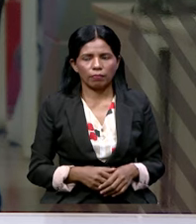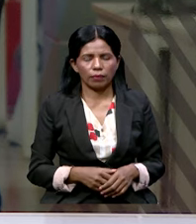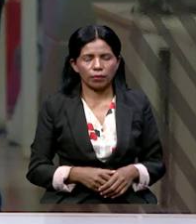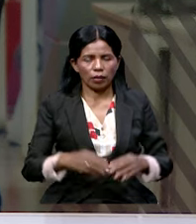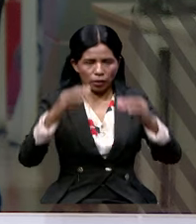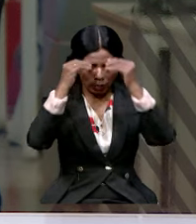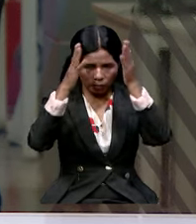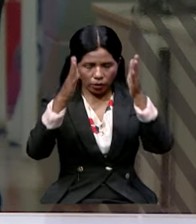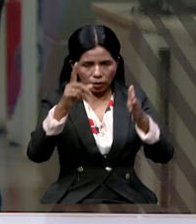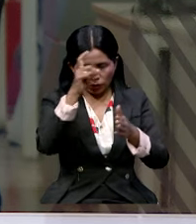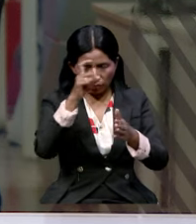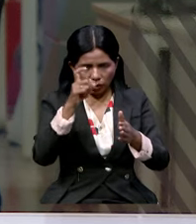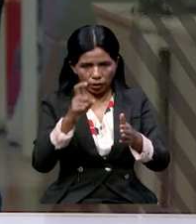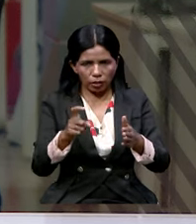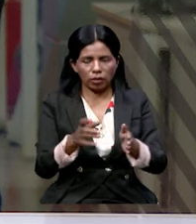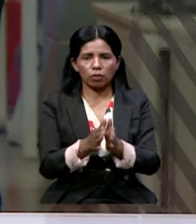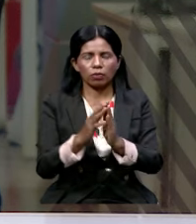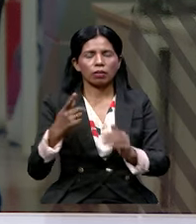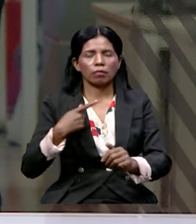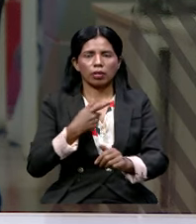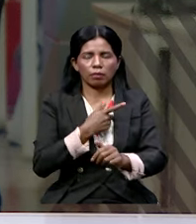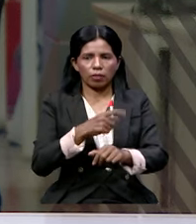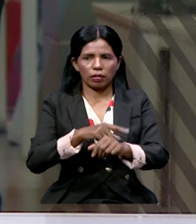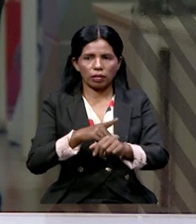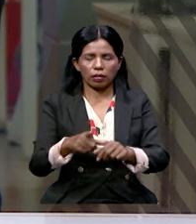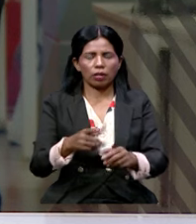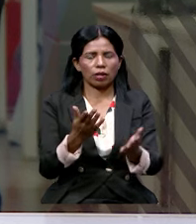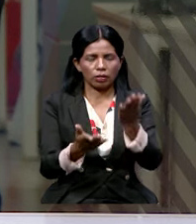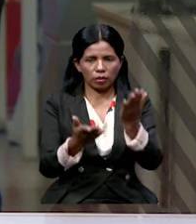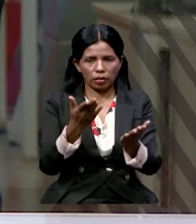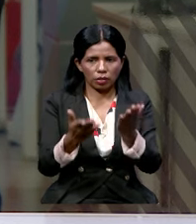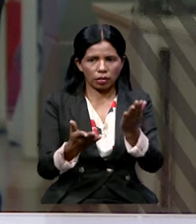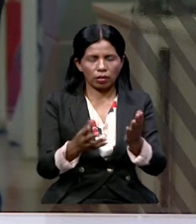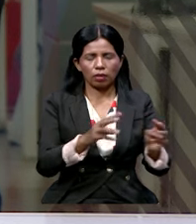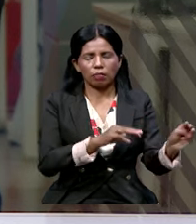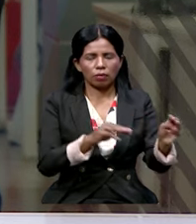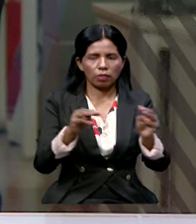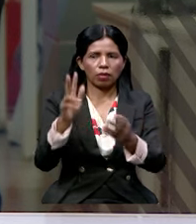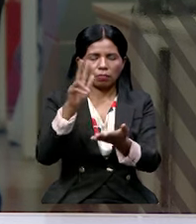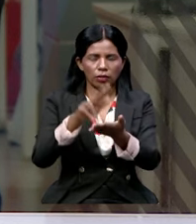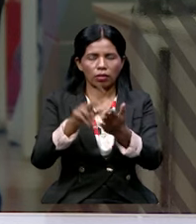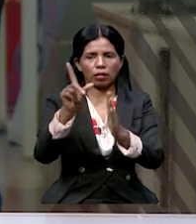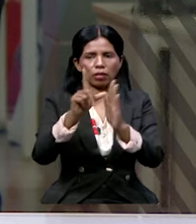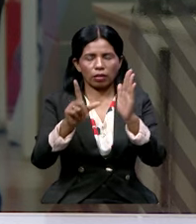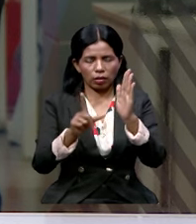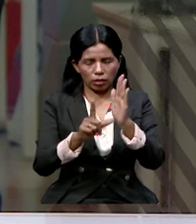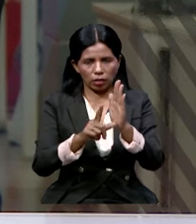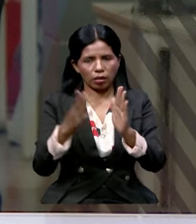Profesor Sira Hoida de Avançada Russo Parlamento Nacional, atu teto di dia moloc aprova lei